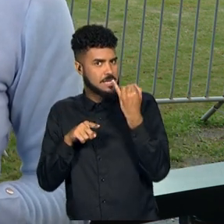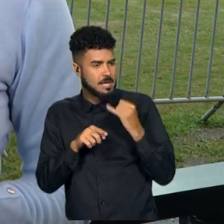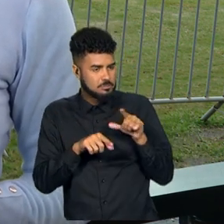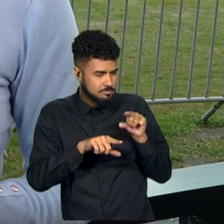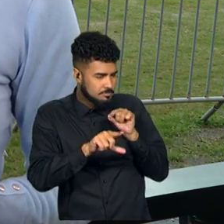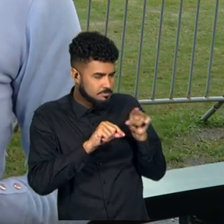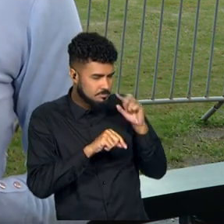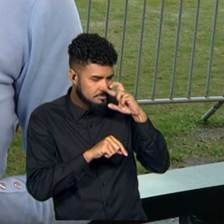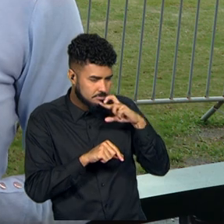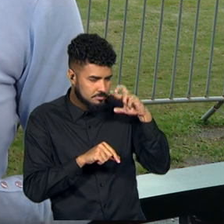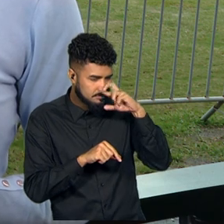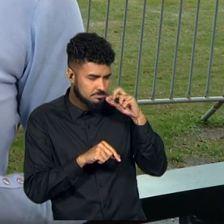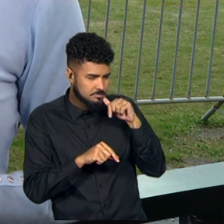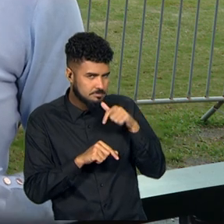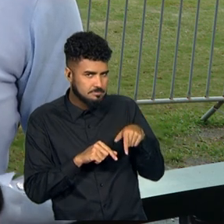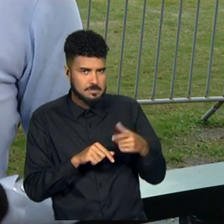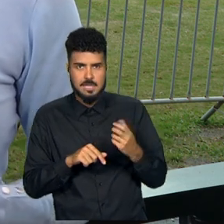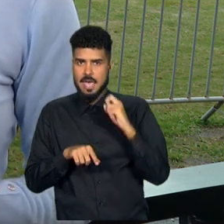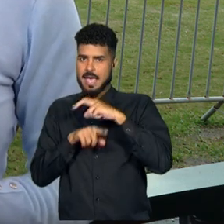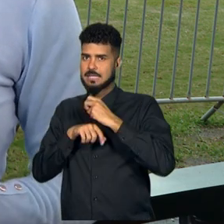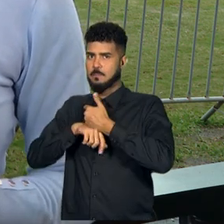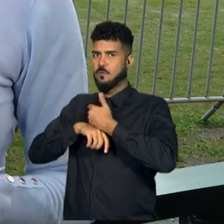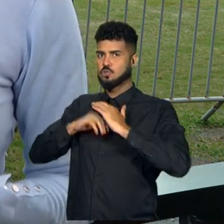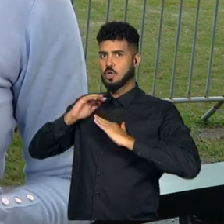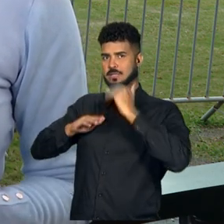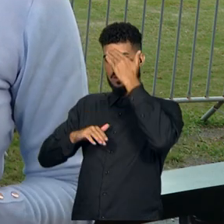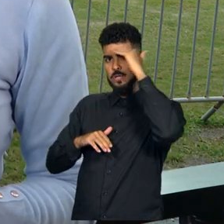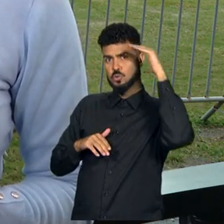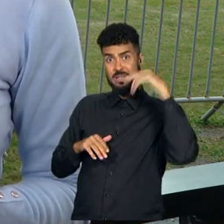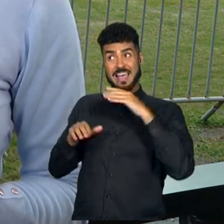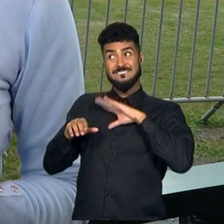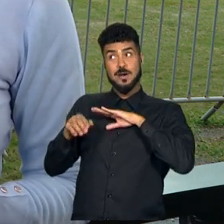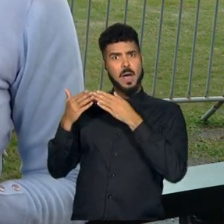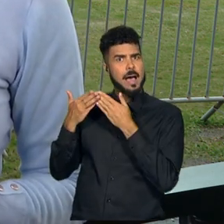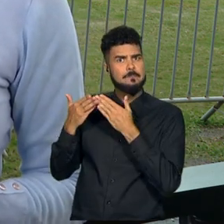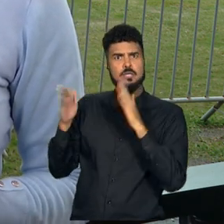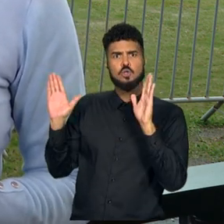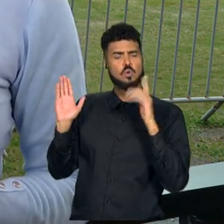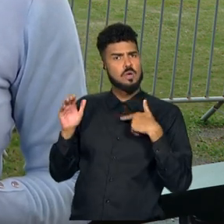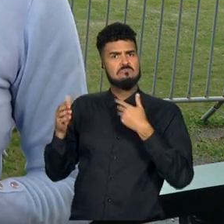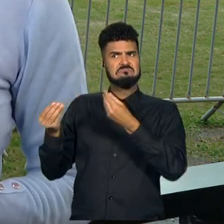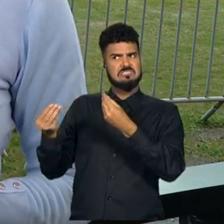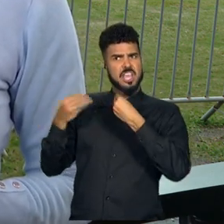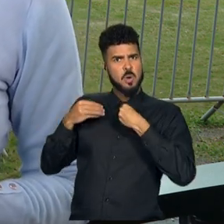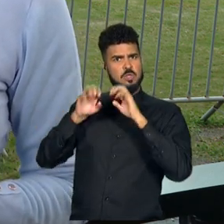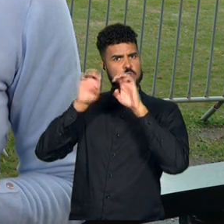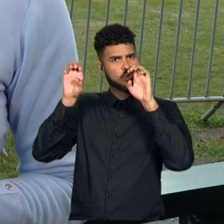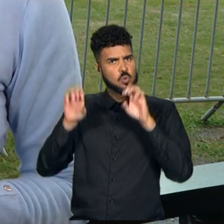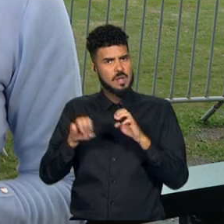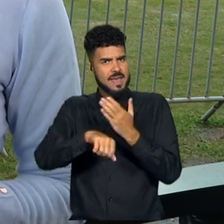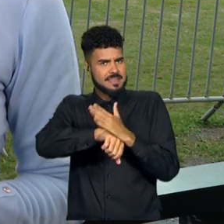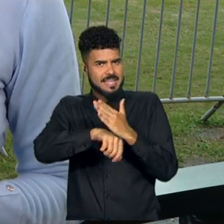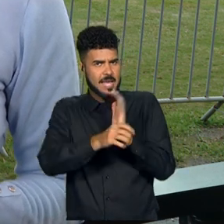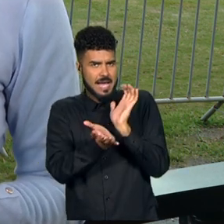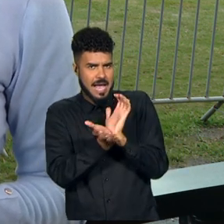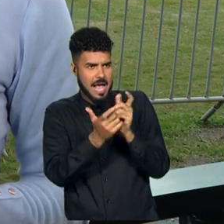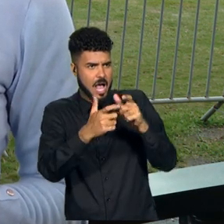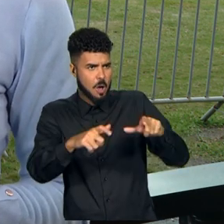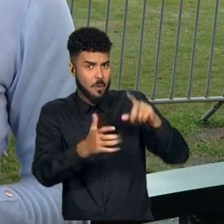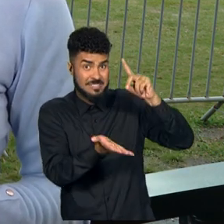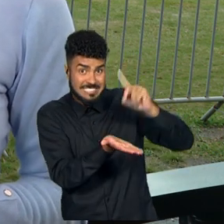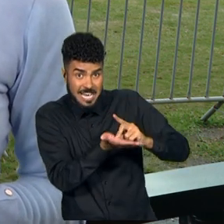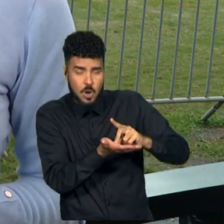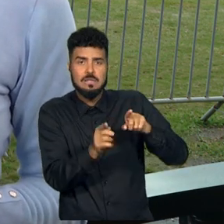jogadoras. E o Vasco abriu as portas em todos os campos, não só treinarmos em campos oficiais, mas também usarmos